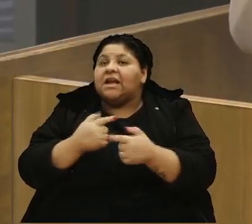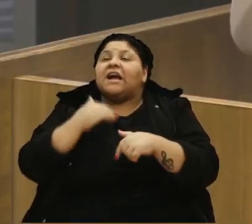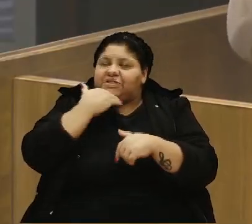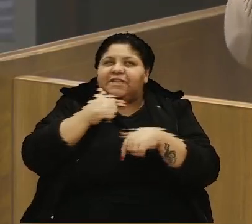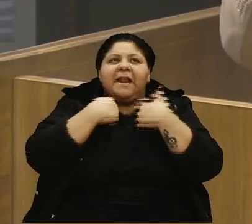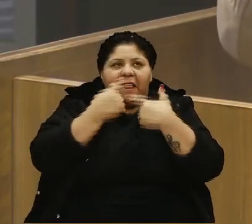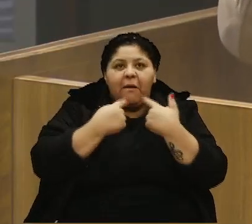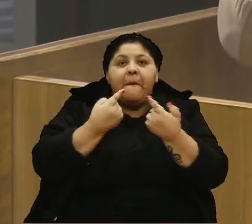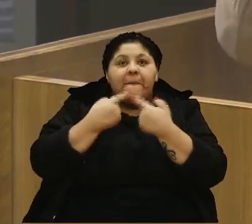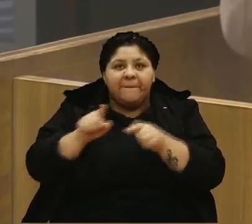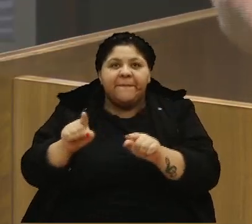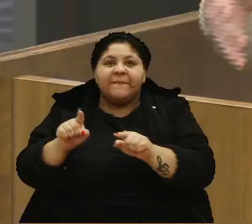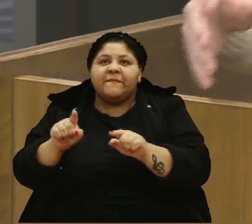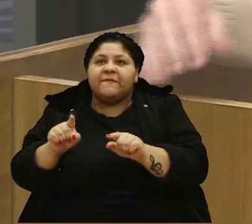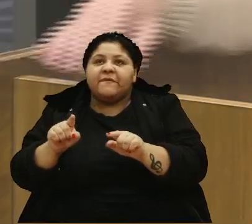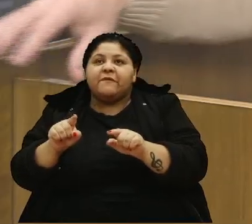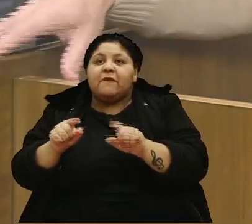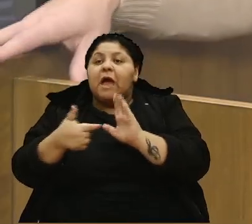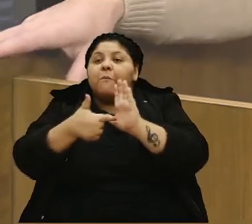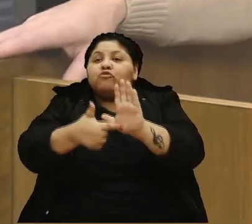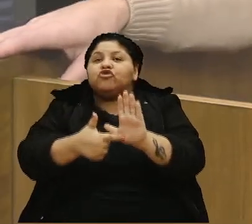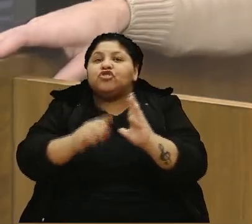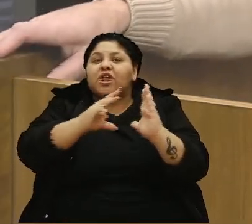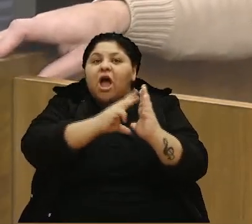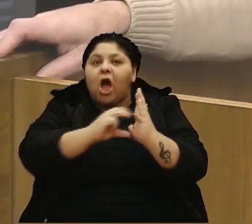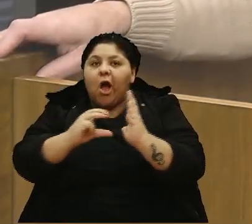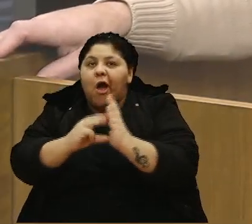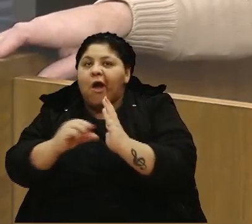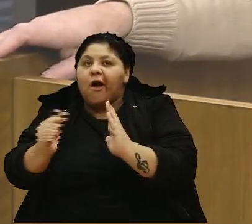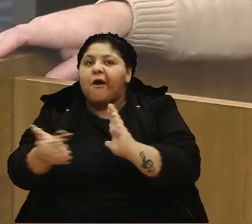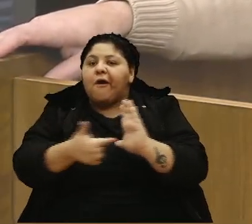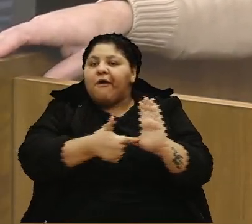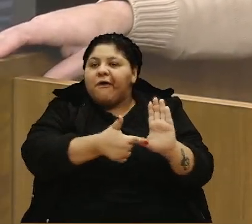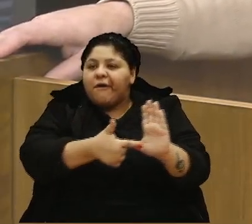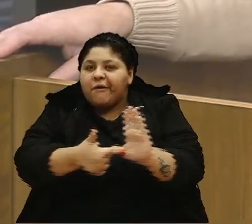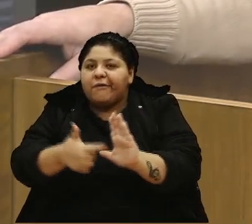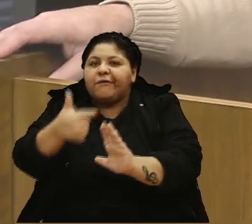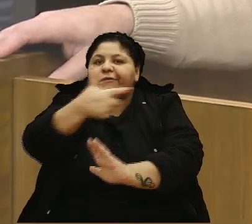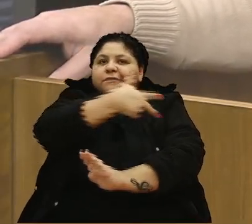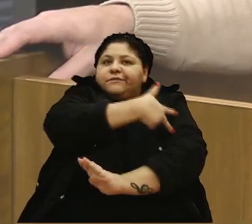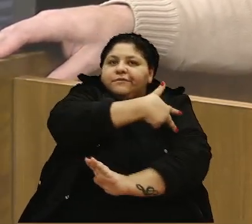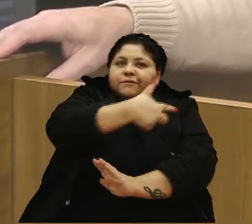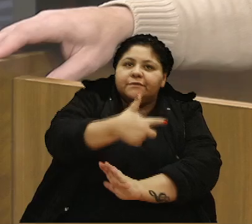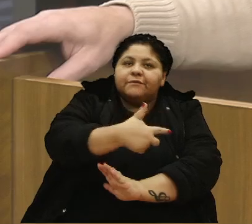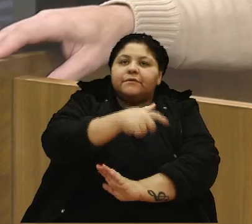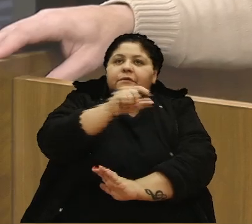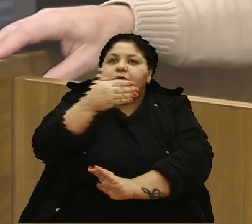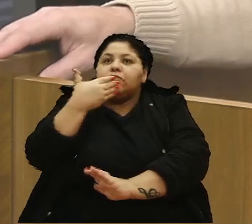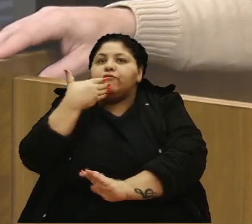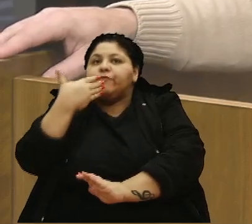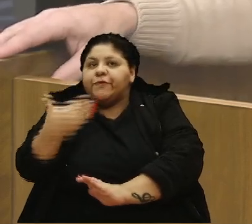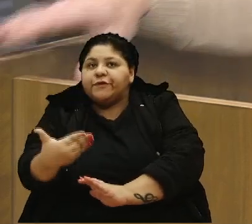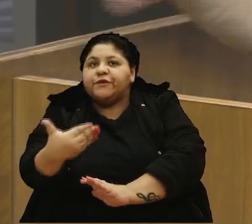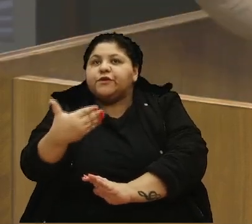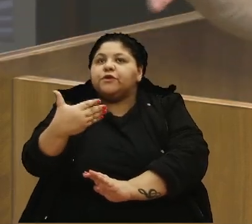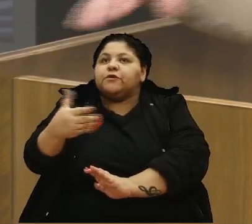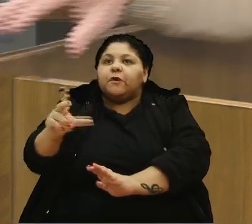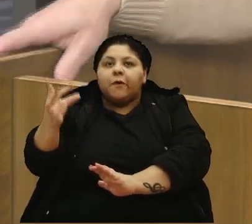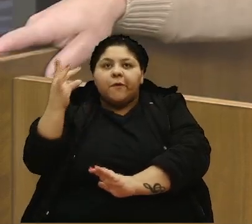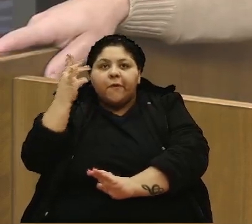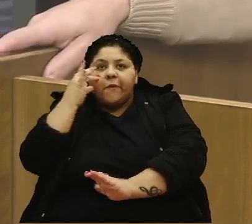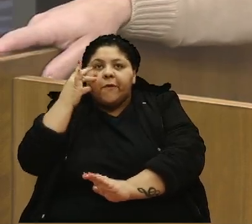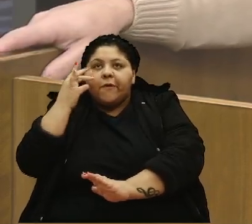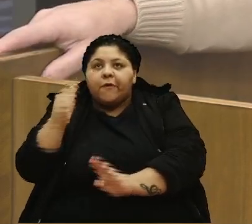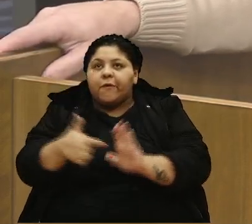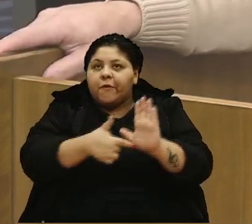sim, mas no questão o bom é mostrar com exemplo. Então, fomos ali, aplicamos a vacina, pedindo para as pessoas comparecer e dar o